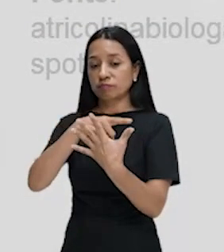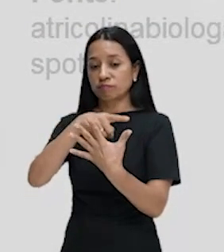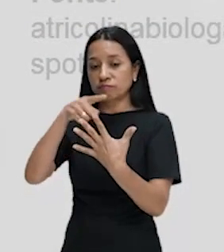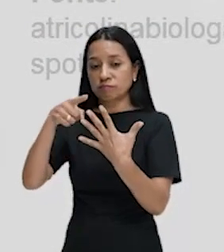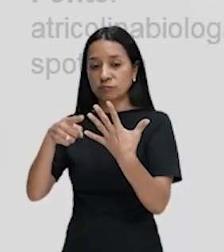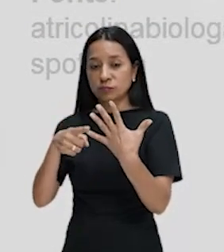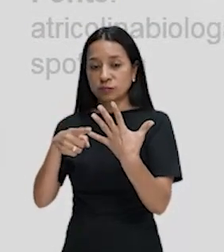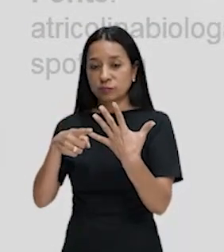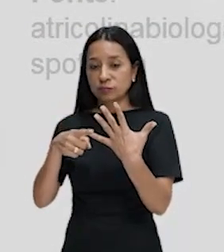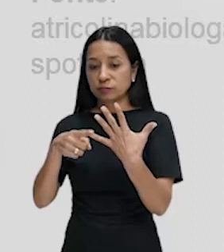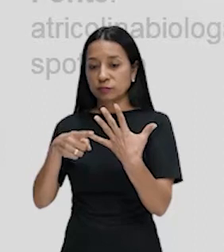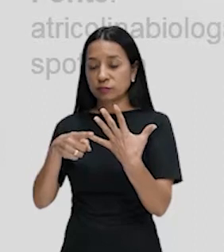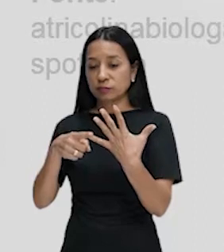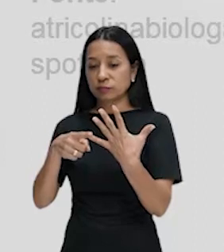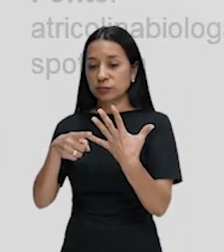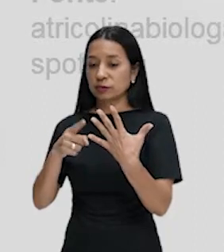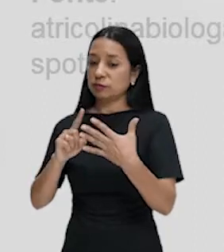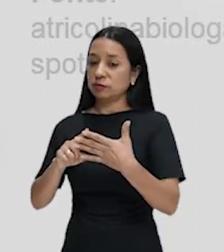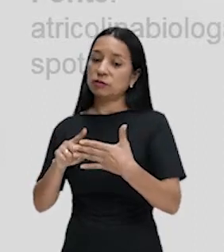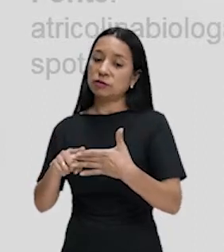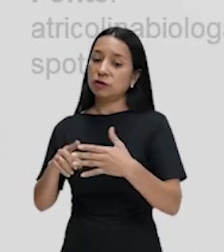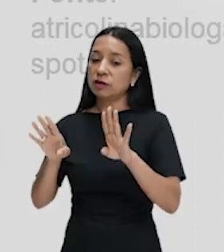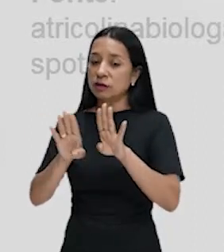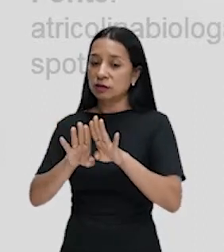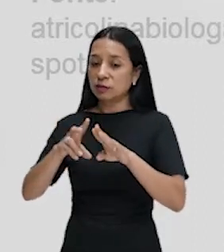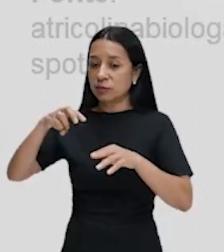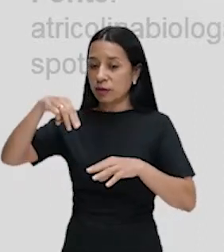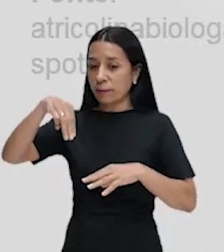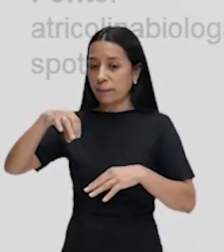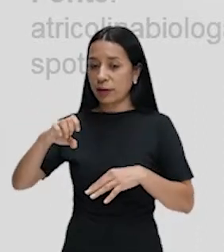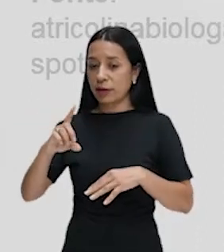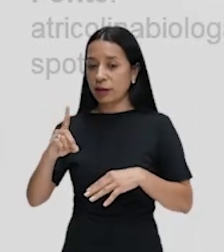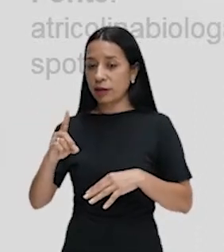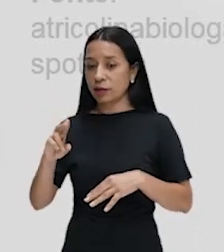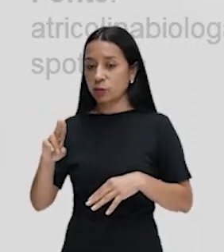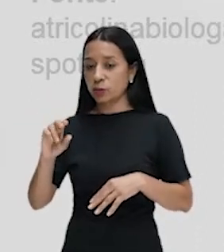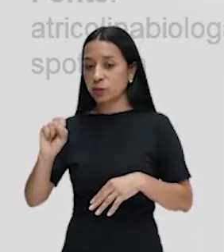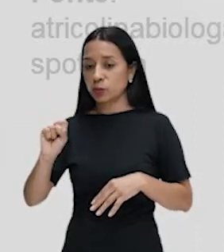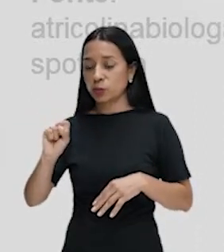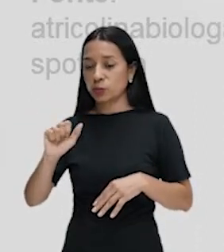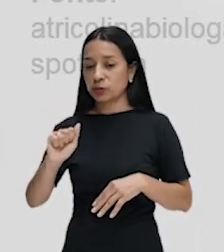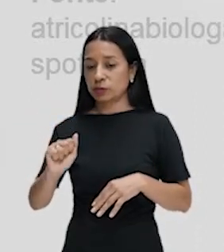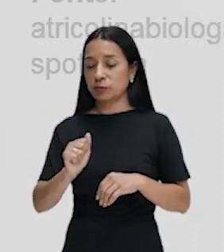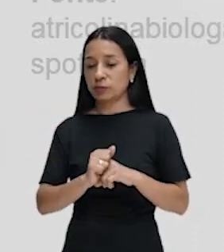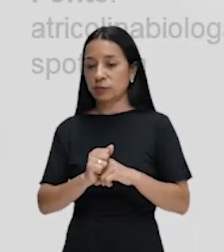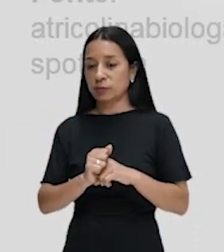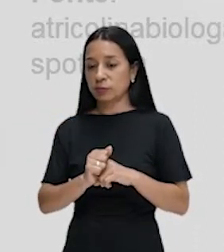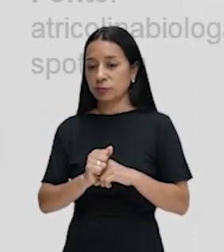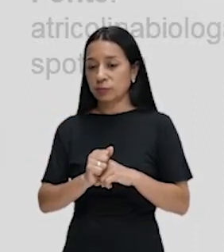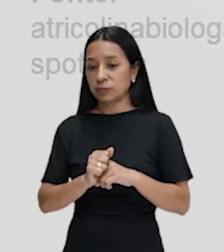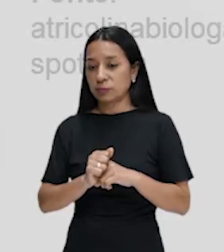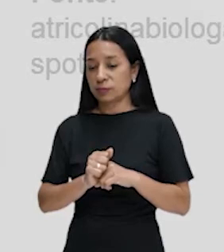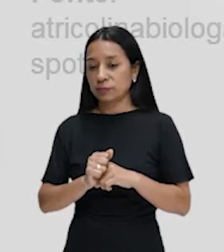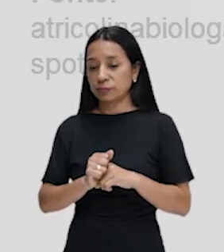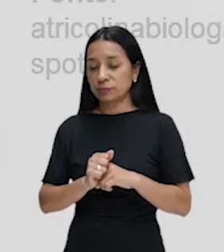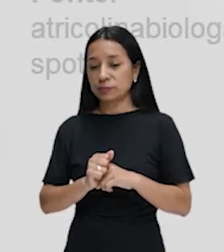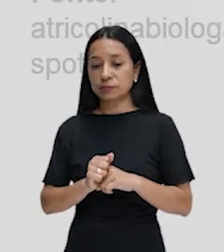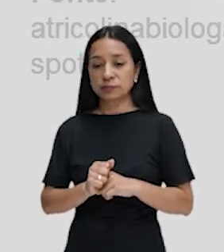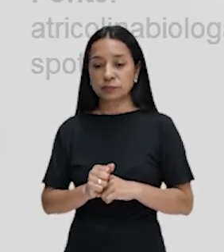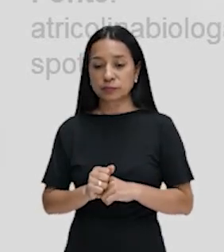polipoide, e a forma de medusa, que nós chamamos de forma